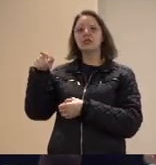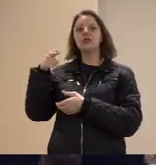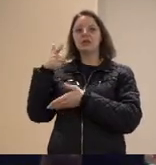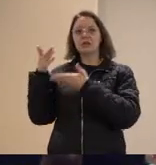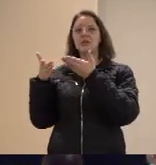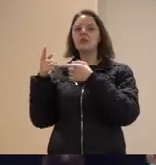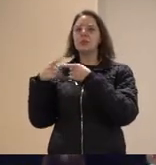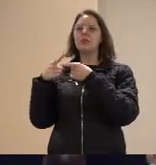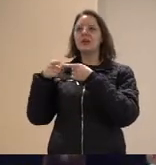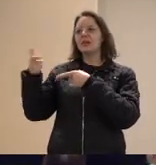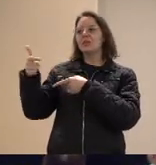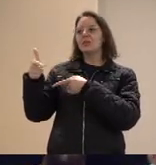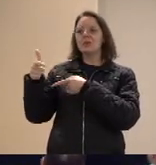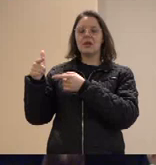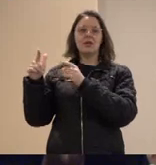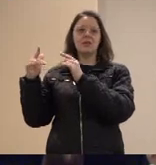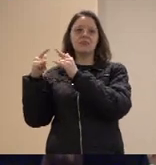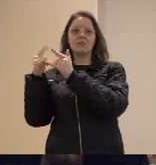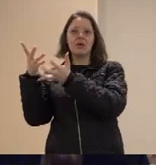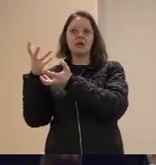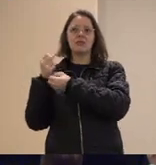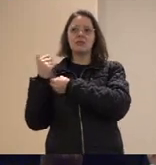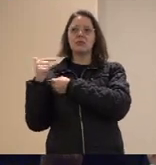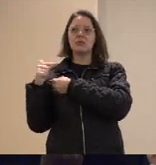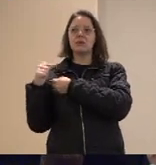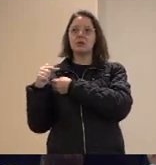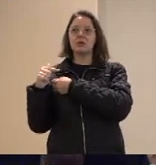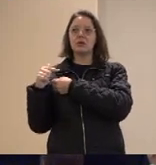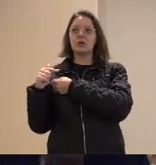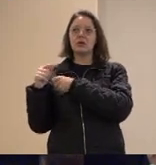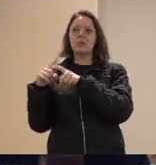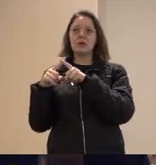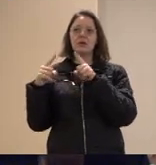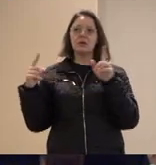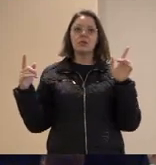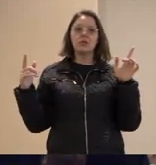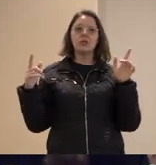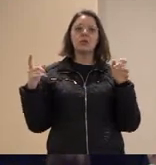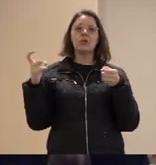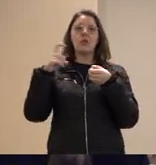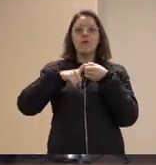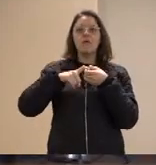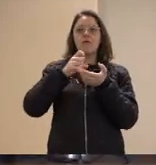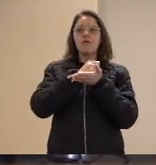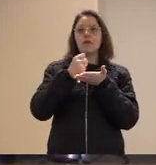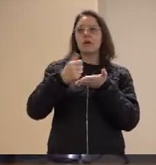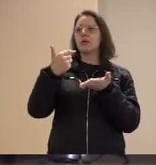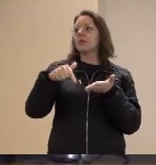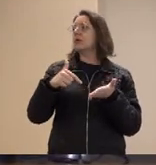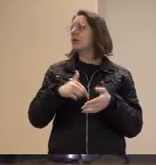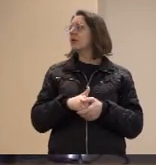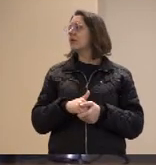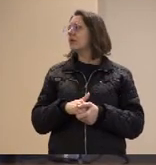não têm, como é que a gente diz, um contrato fixo, assim, né? Convênio, isso, obrigado.